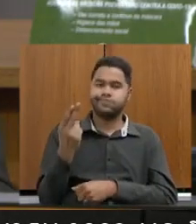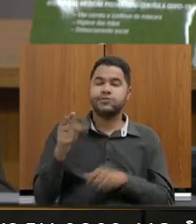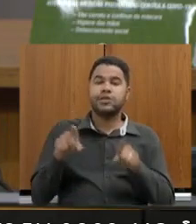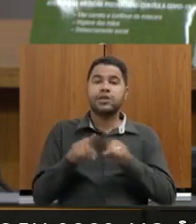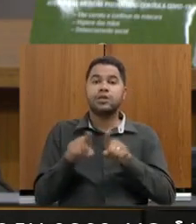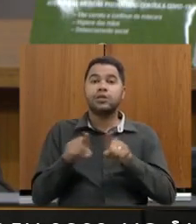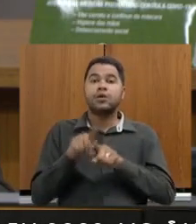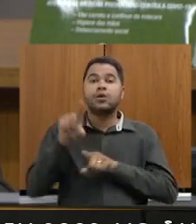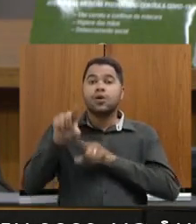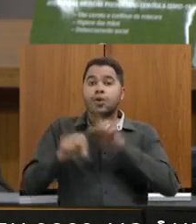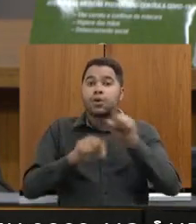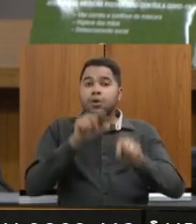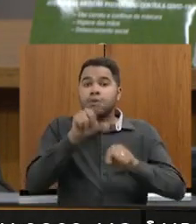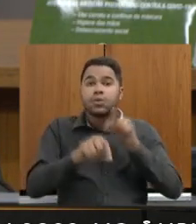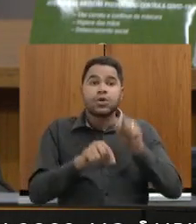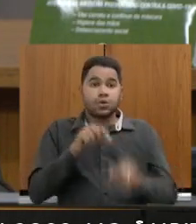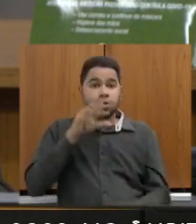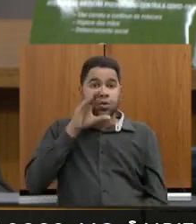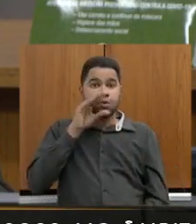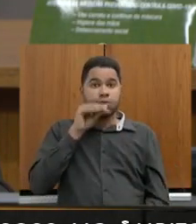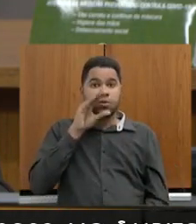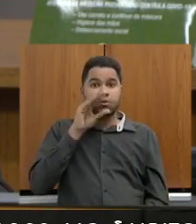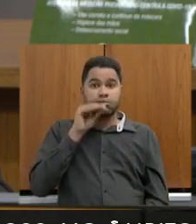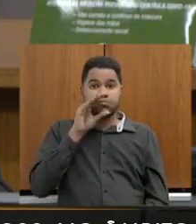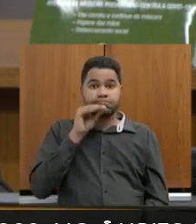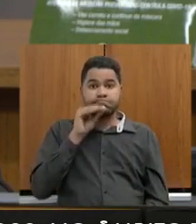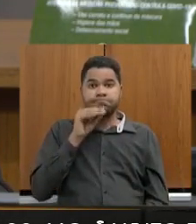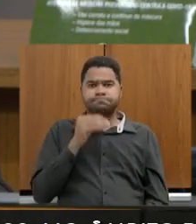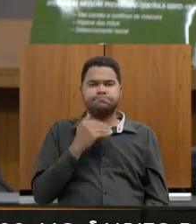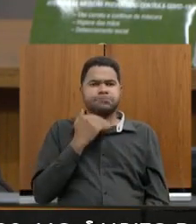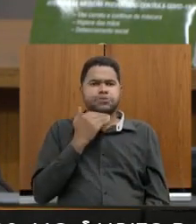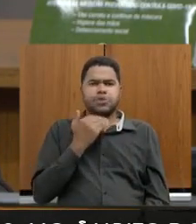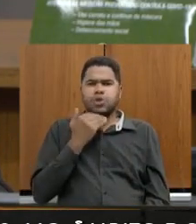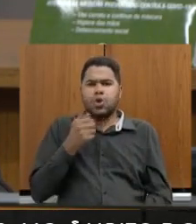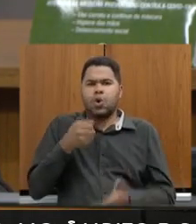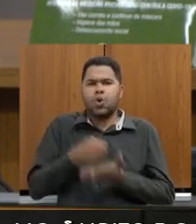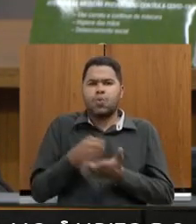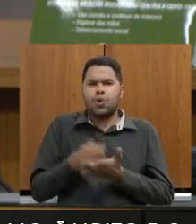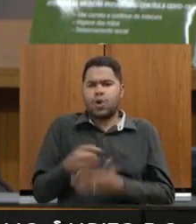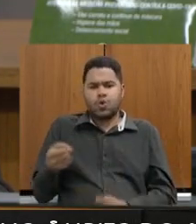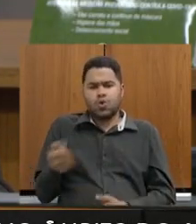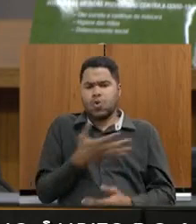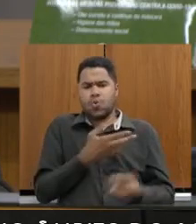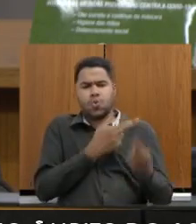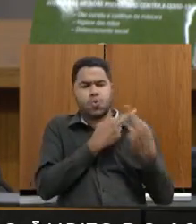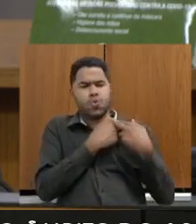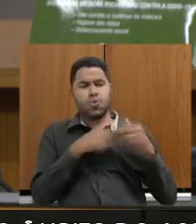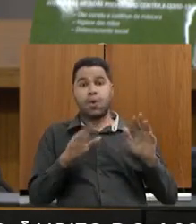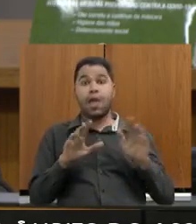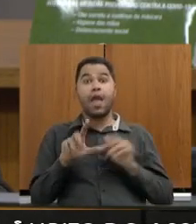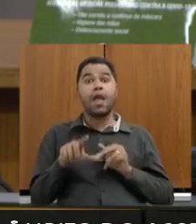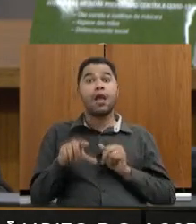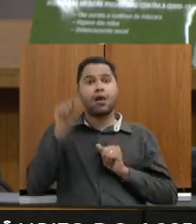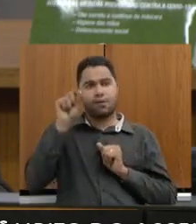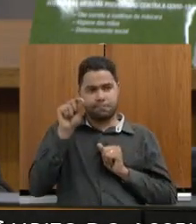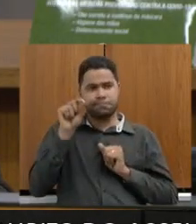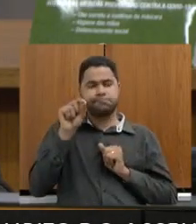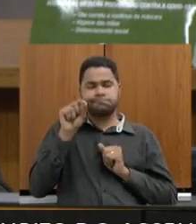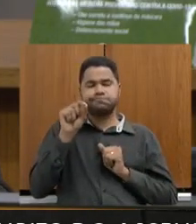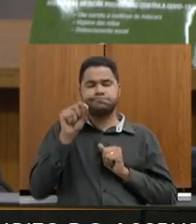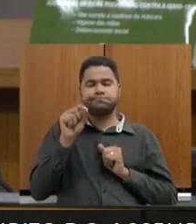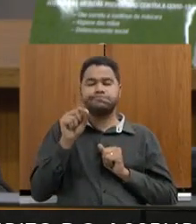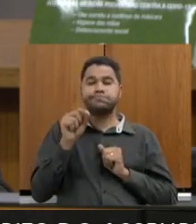nós trabalhamos para o opção do Servidor ninguém seria obrigado a exercer na nova atribuição era facultativo